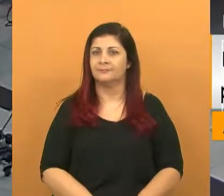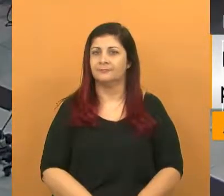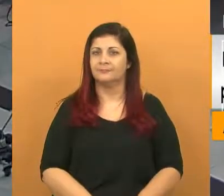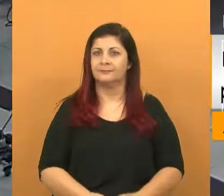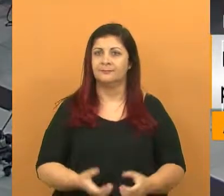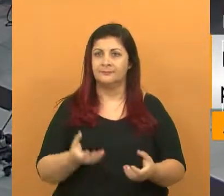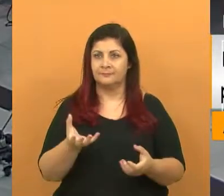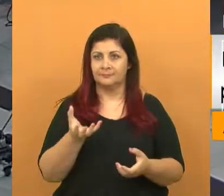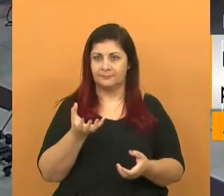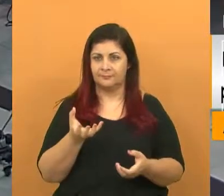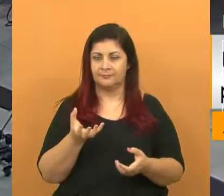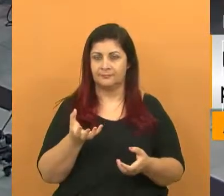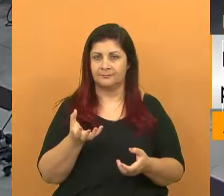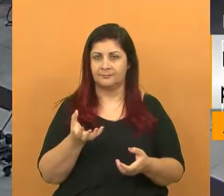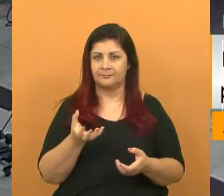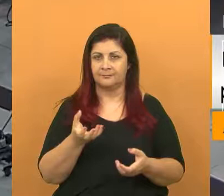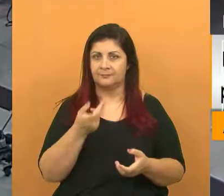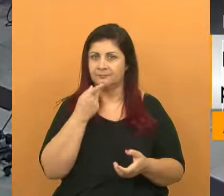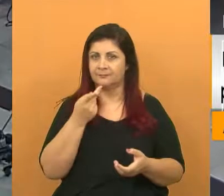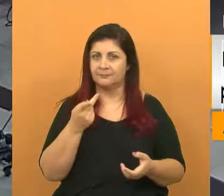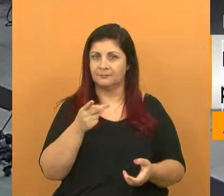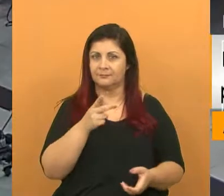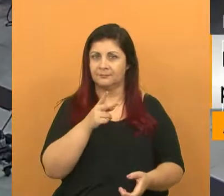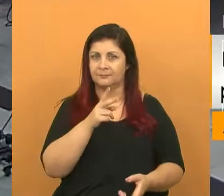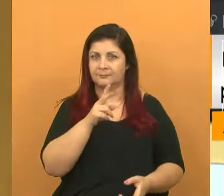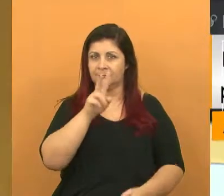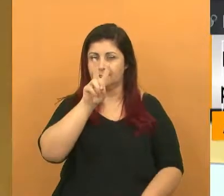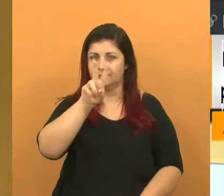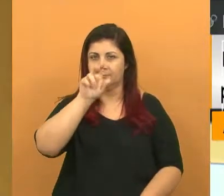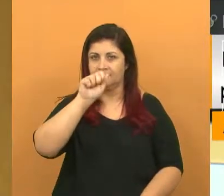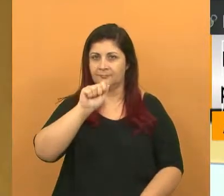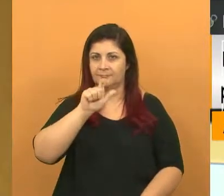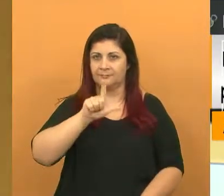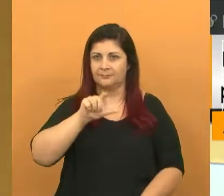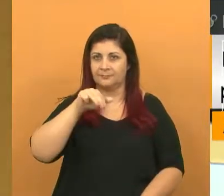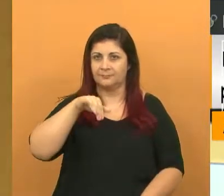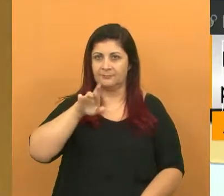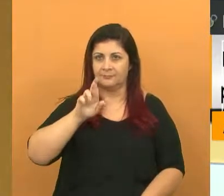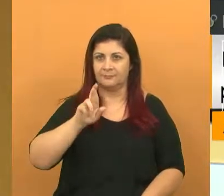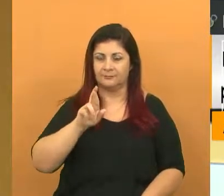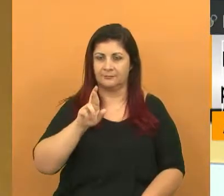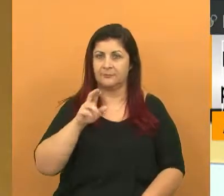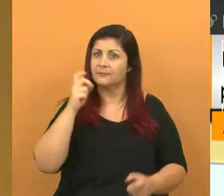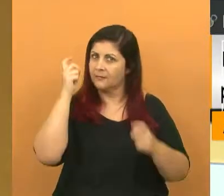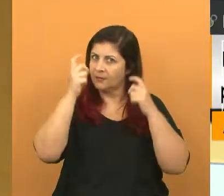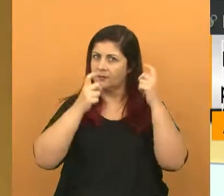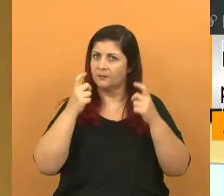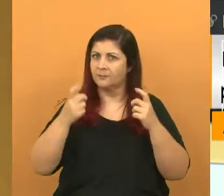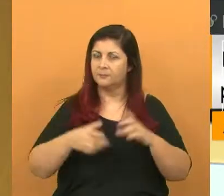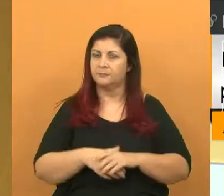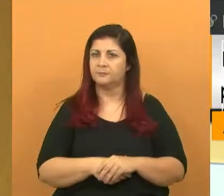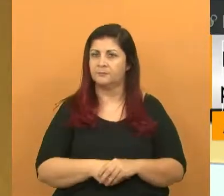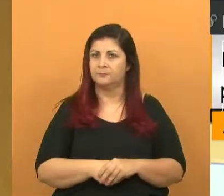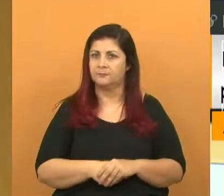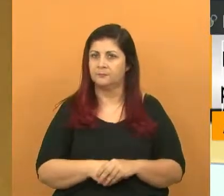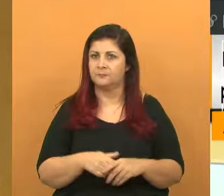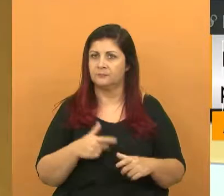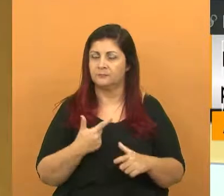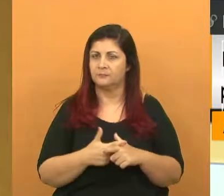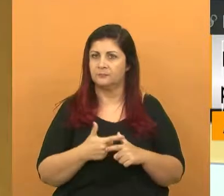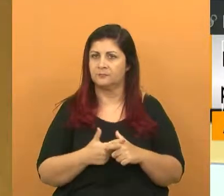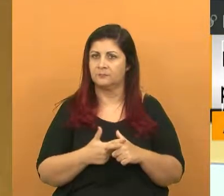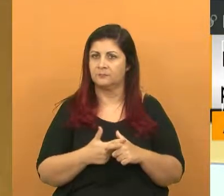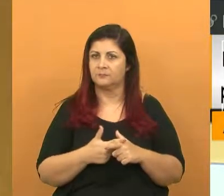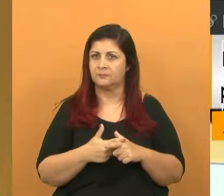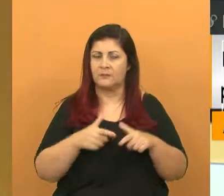já antecipar, o vereador Valmir levantou uma questão que muito nos preocupa, né? Que o aparelho que faz o exame de